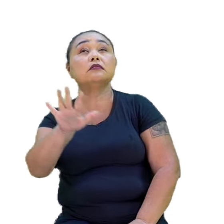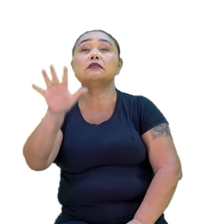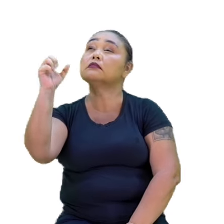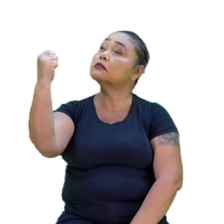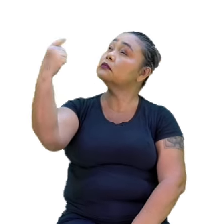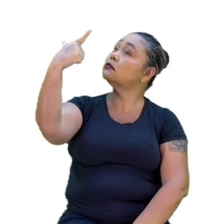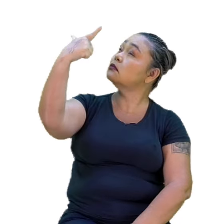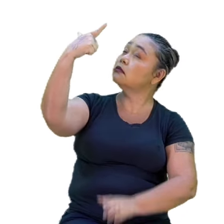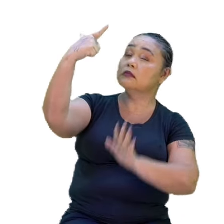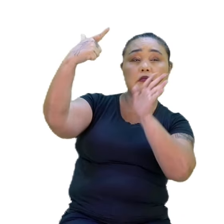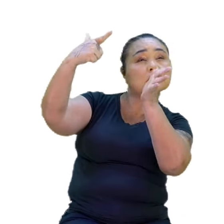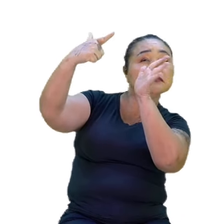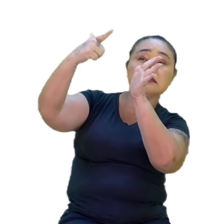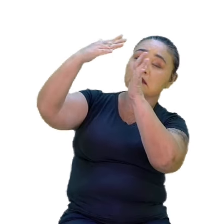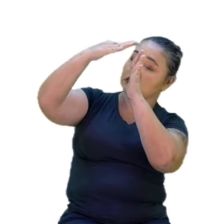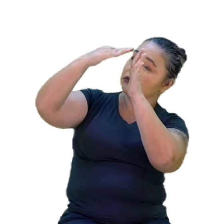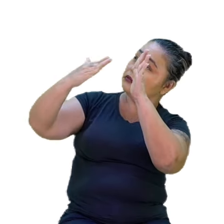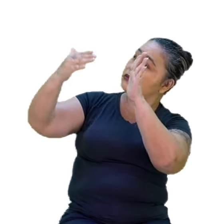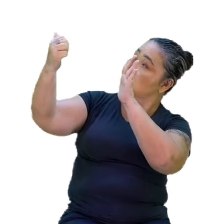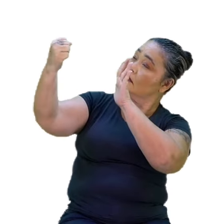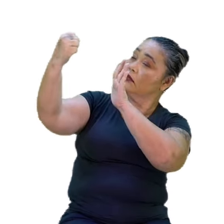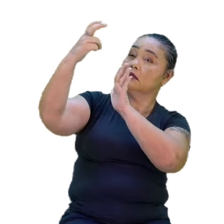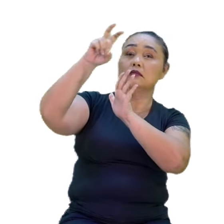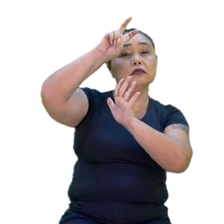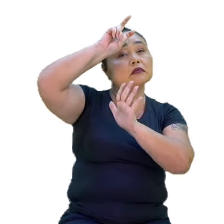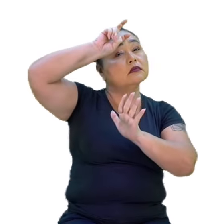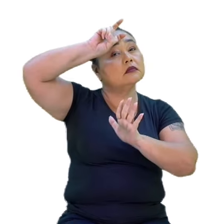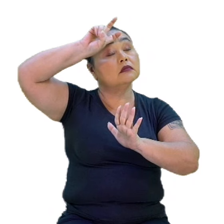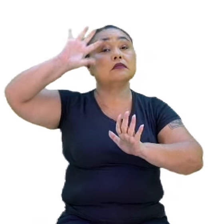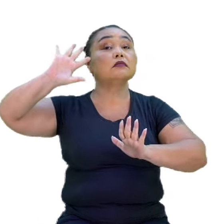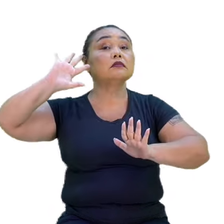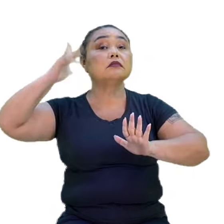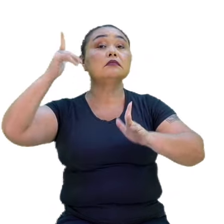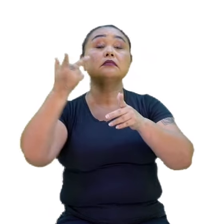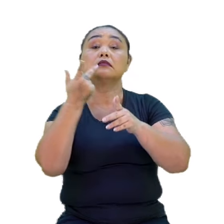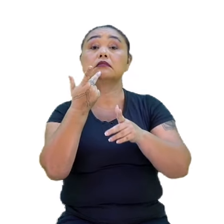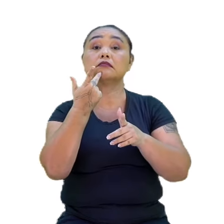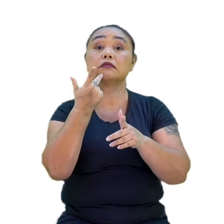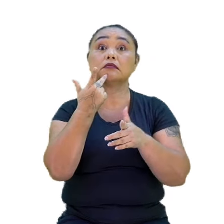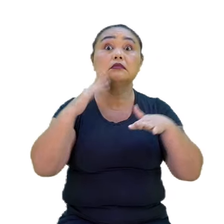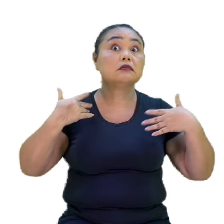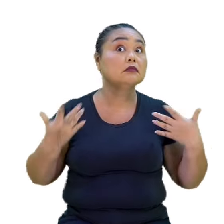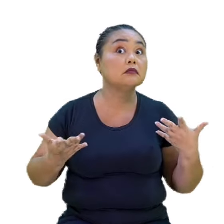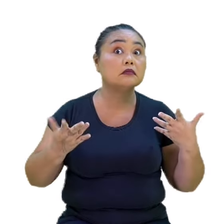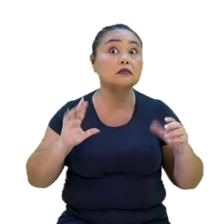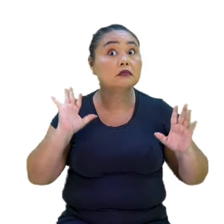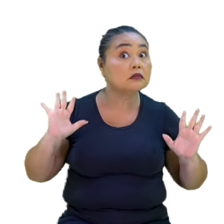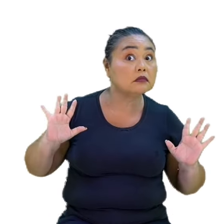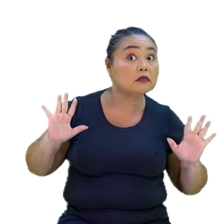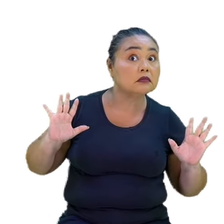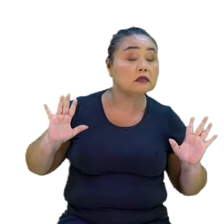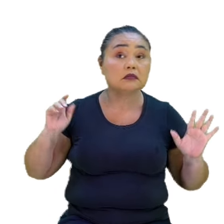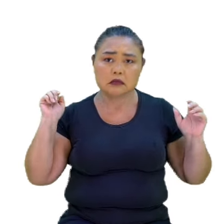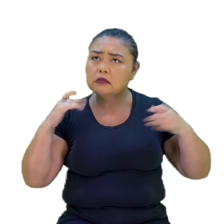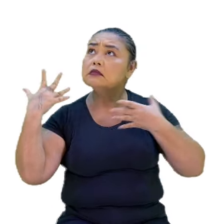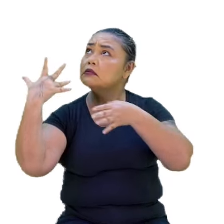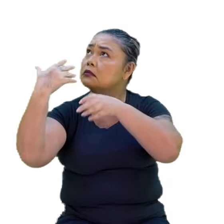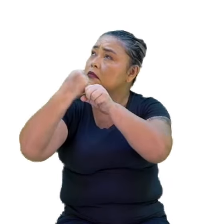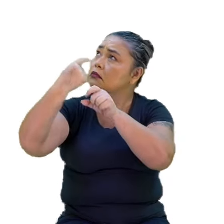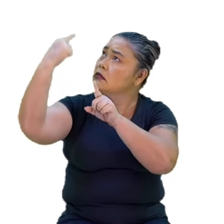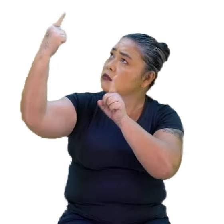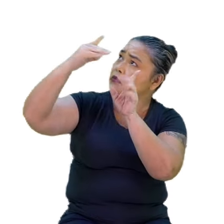a sombra das pirâmides no Egito de repente ele olha e fala assim Uai pera aí dá para calcular a altura